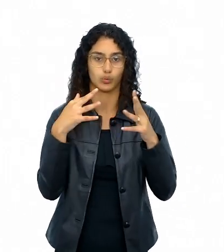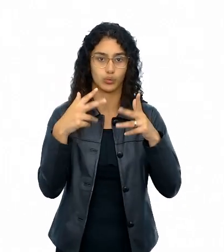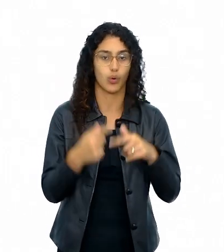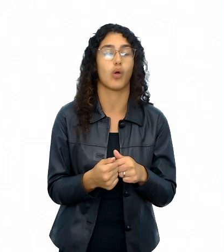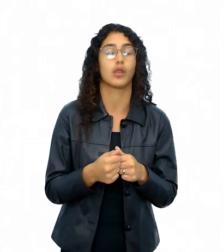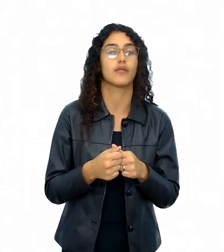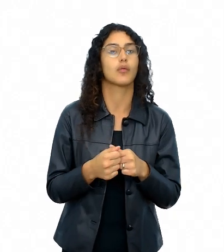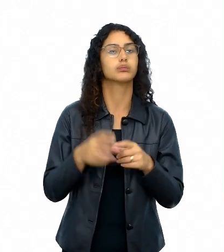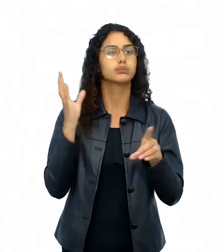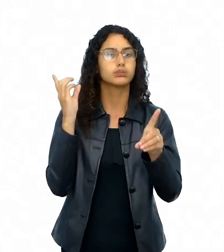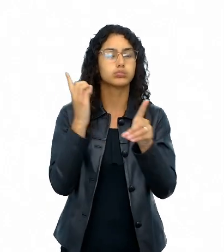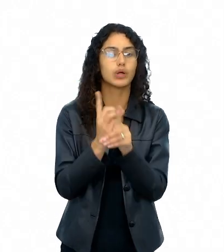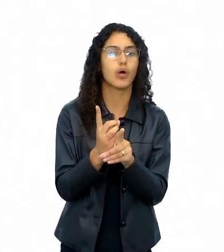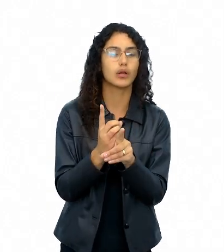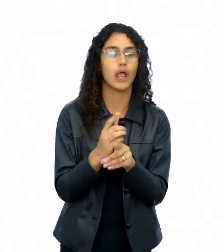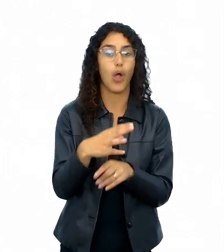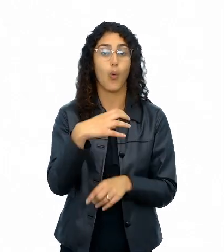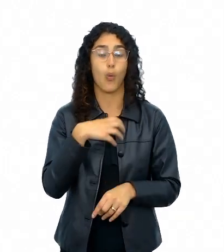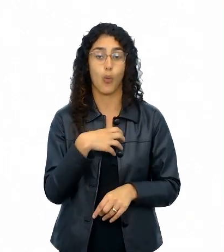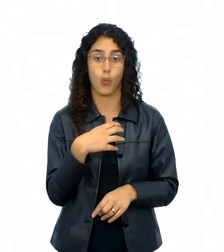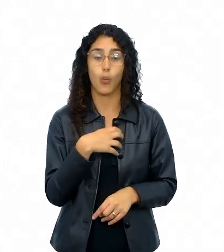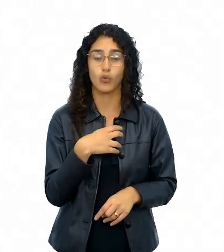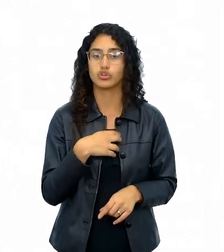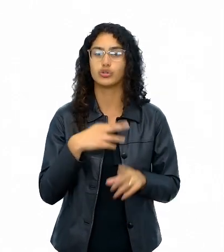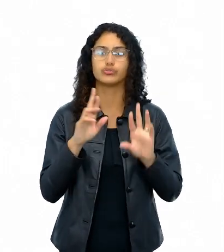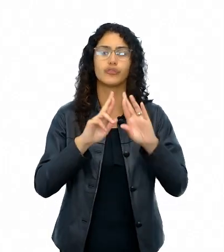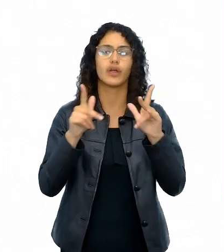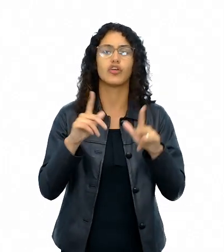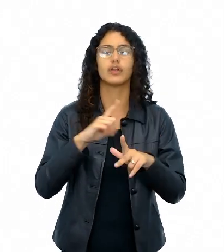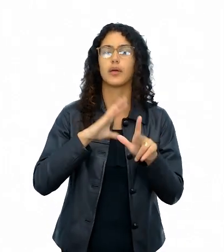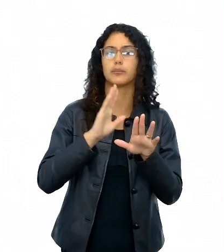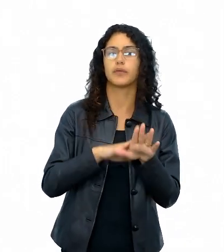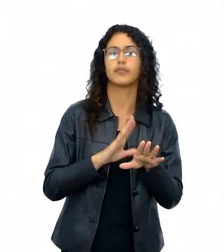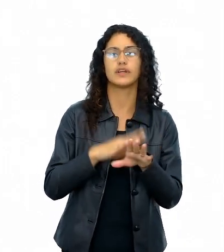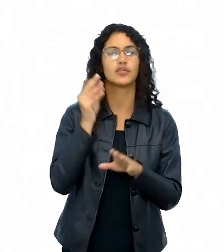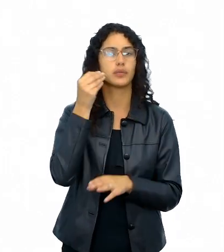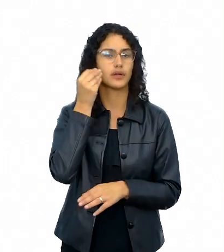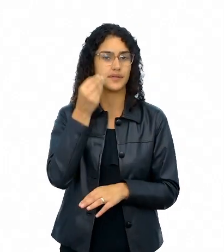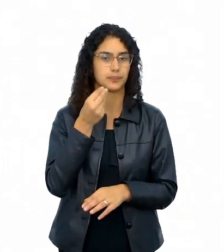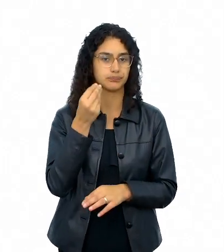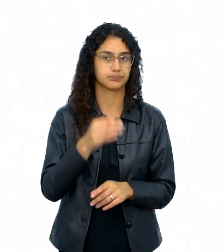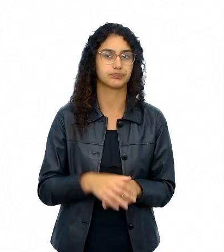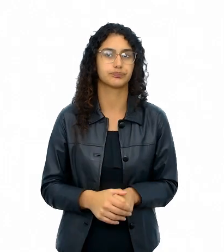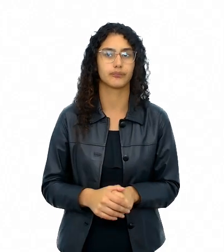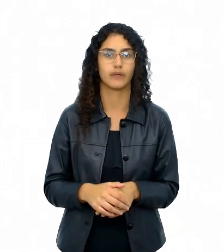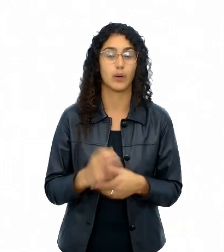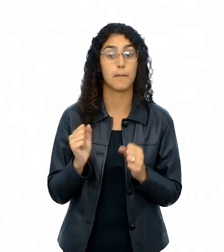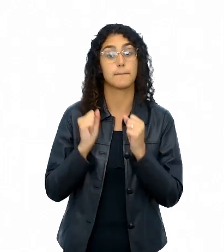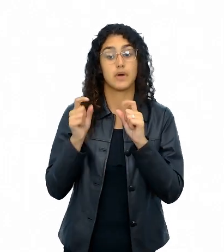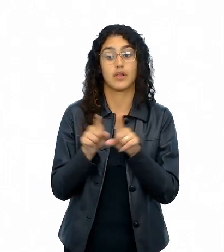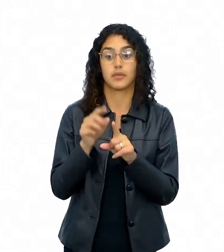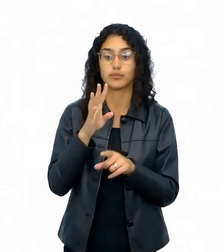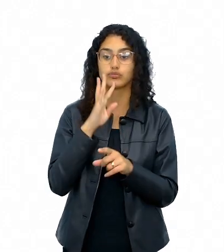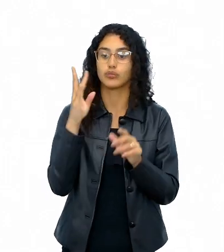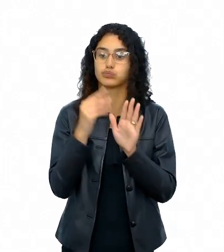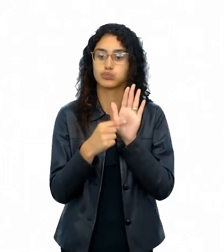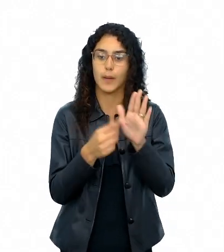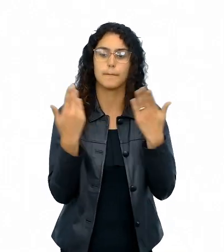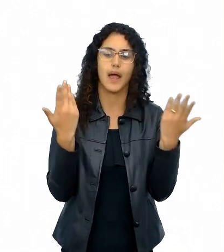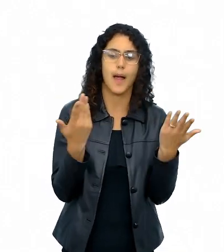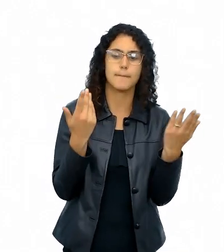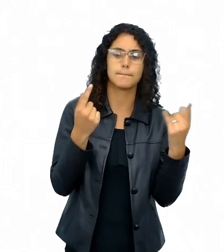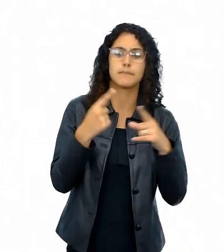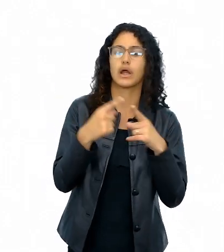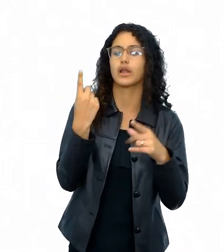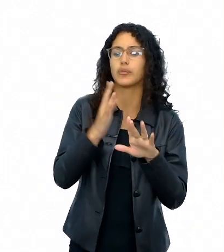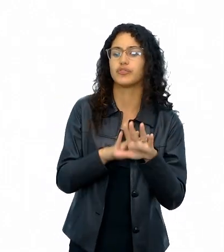eles vão descobrindo maneiras, né, de fazer essa experimentação. E aí vocês podem, então, iniciar, mas, poxa, por que a